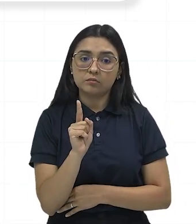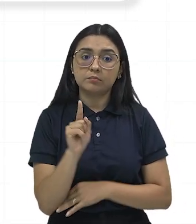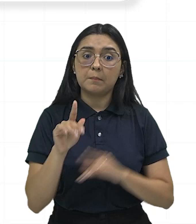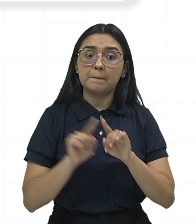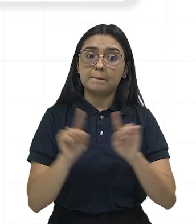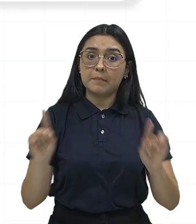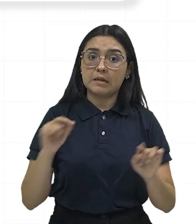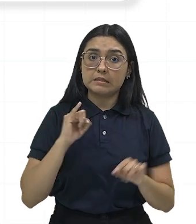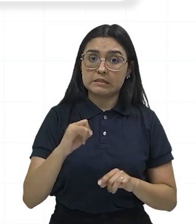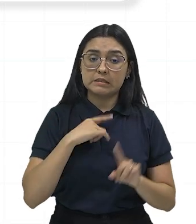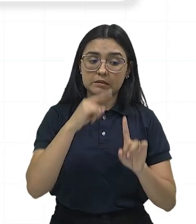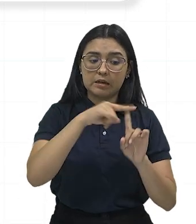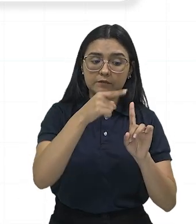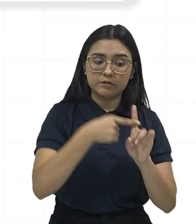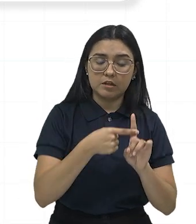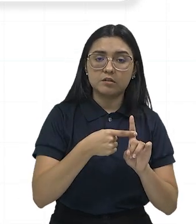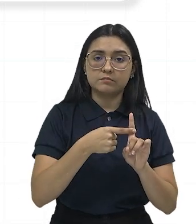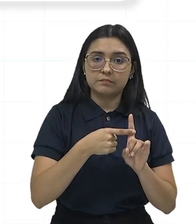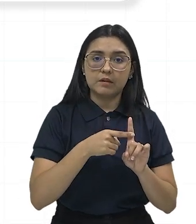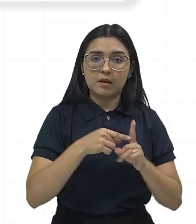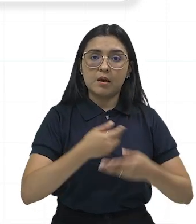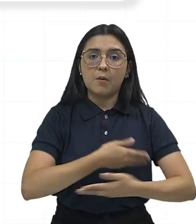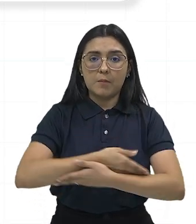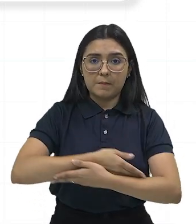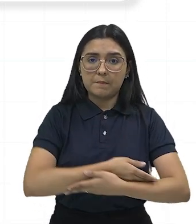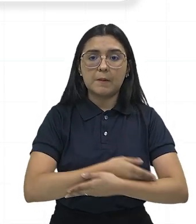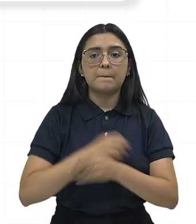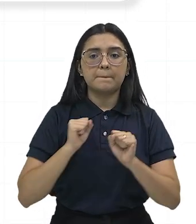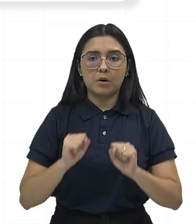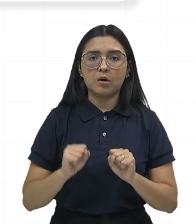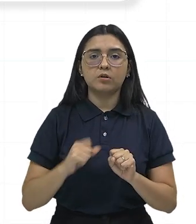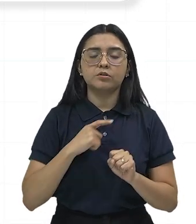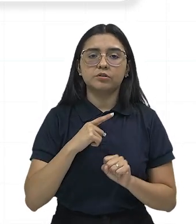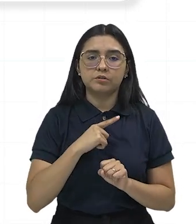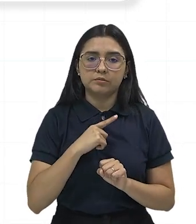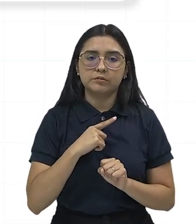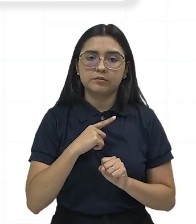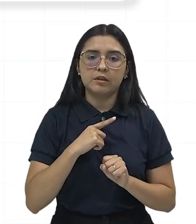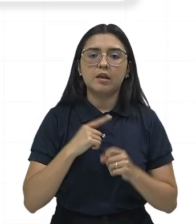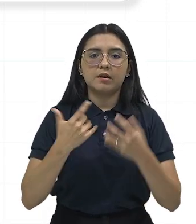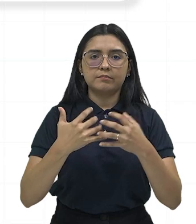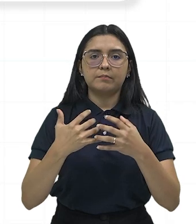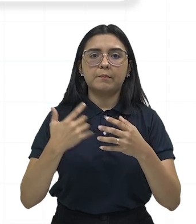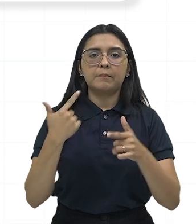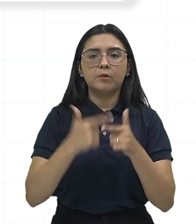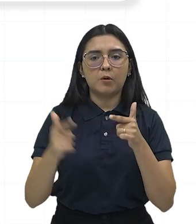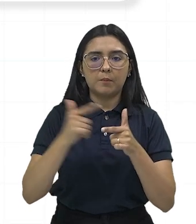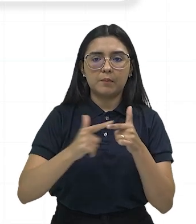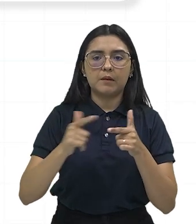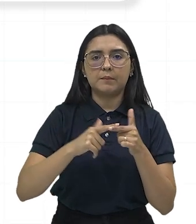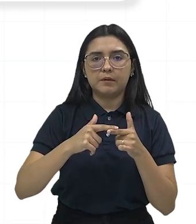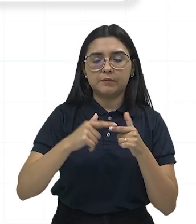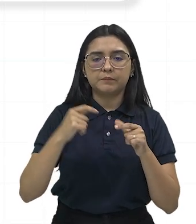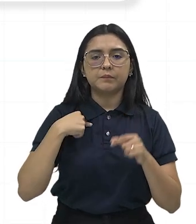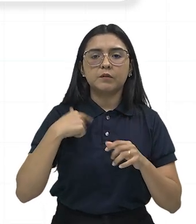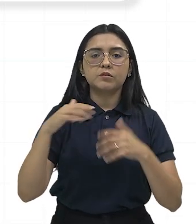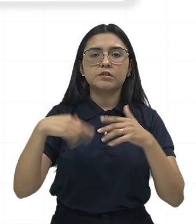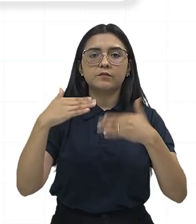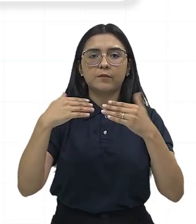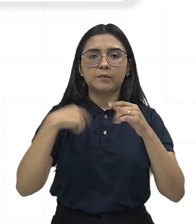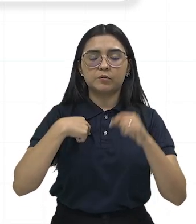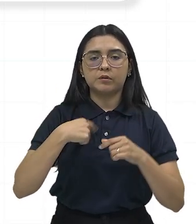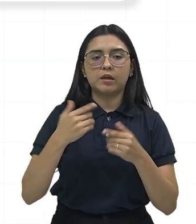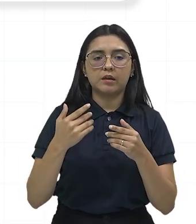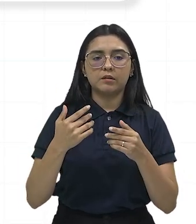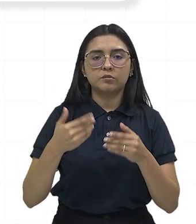transmitido para o bebê durante a gestação, o feto pode desenvolver más formações, comprometendo o desenvolvimento do